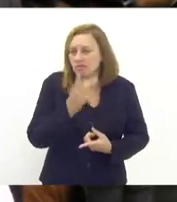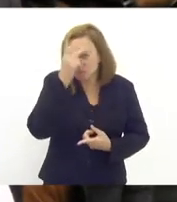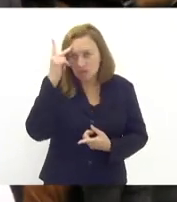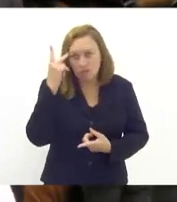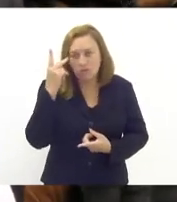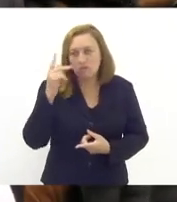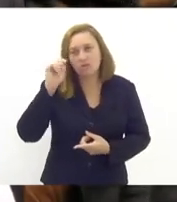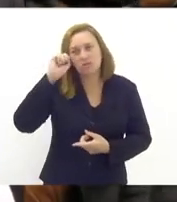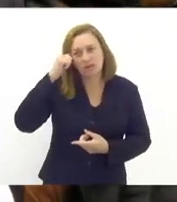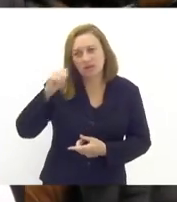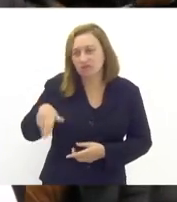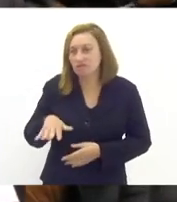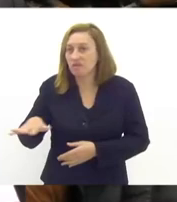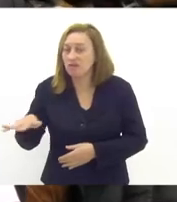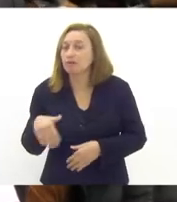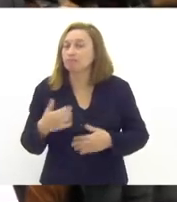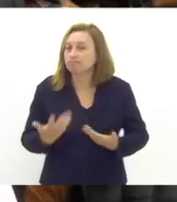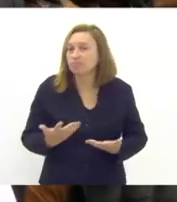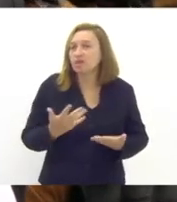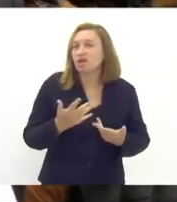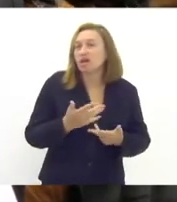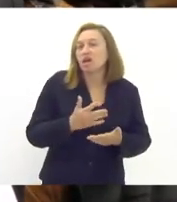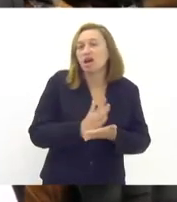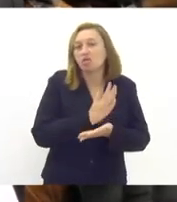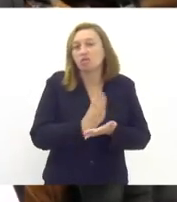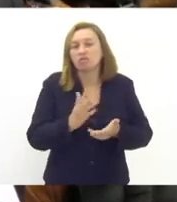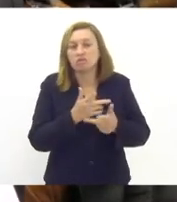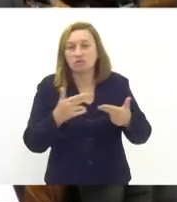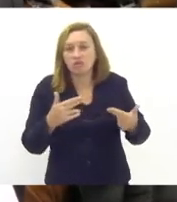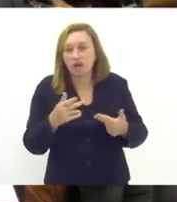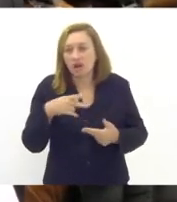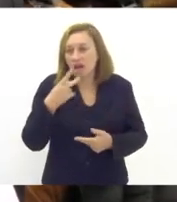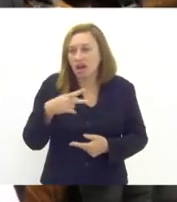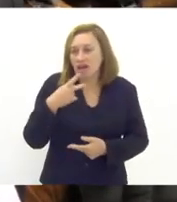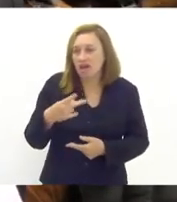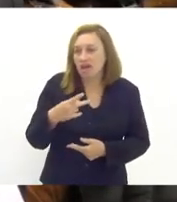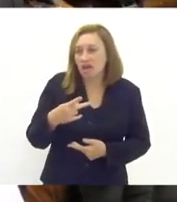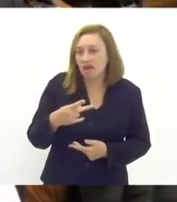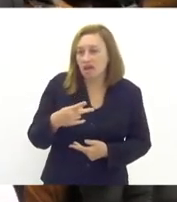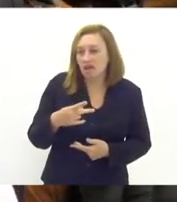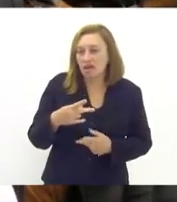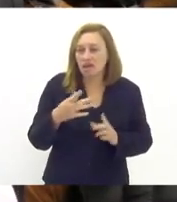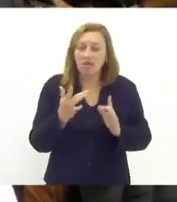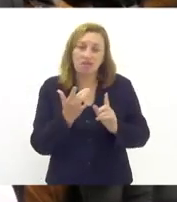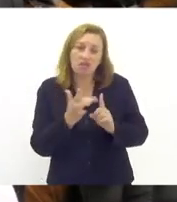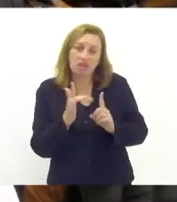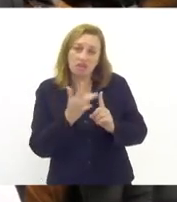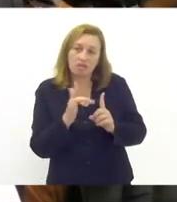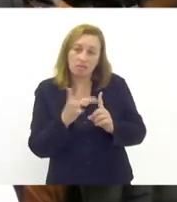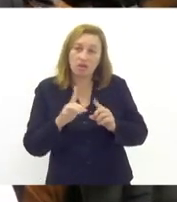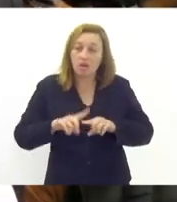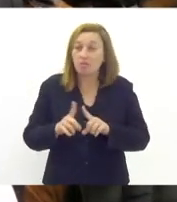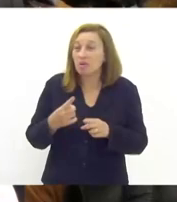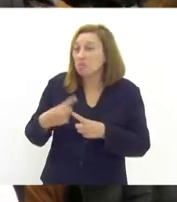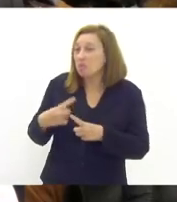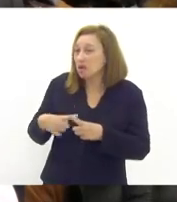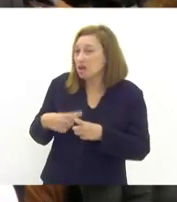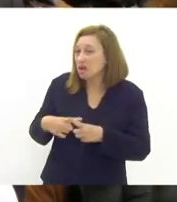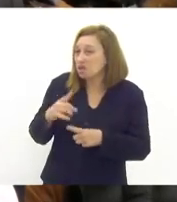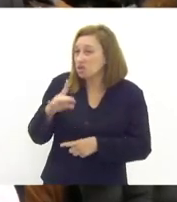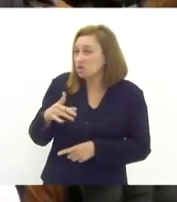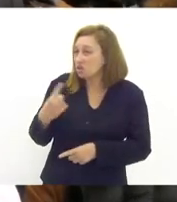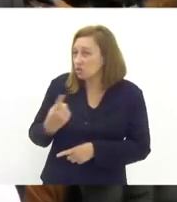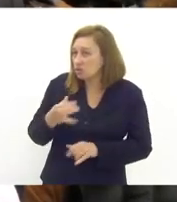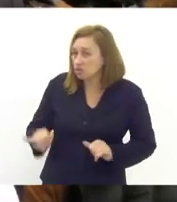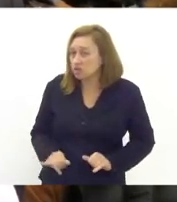e de periferias? Muitos falam que é vitimismo, mas por que que é vitimismo se é só a gente que sofre? É só o